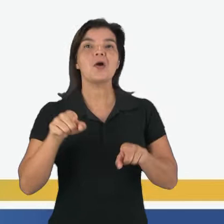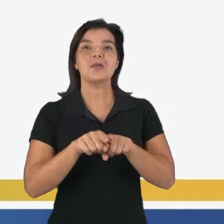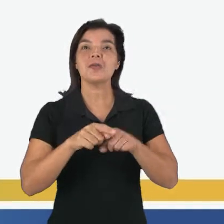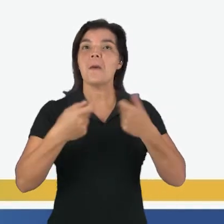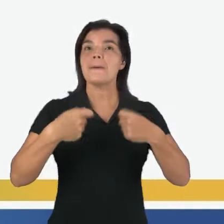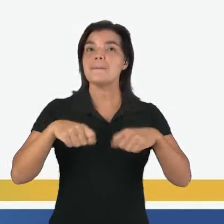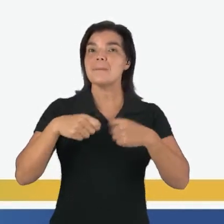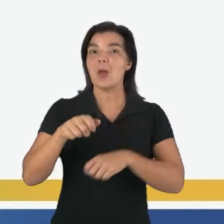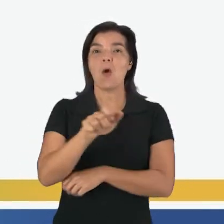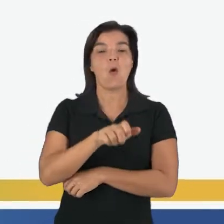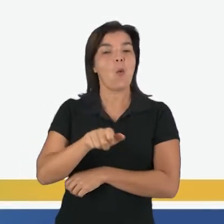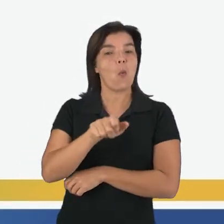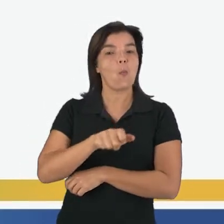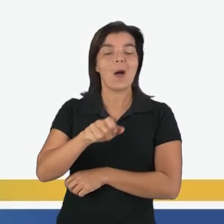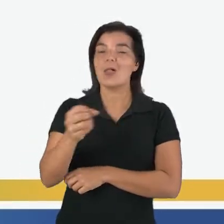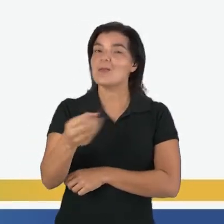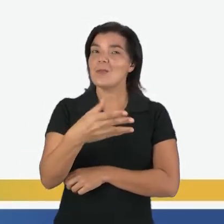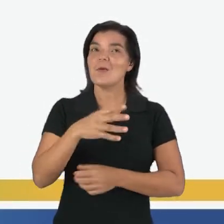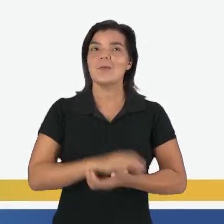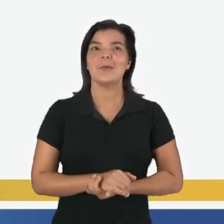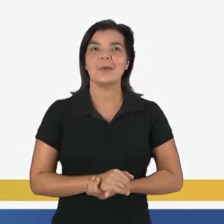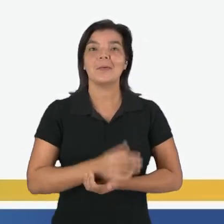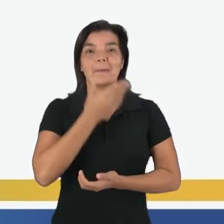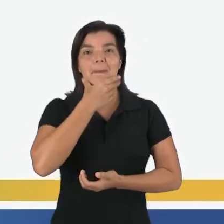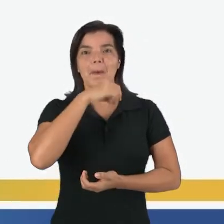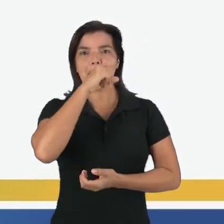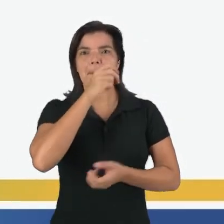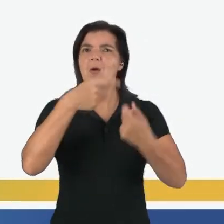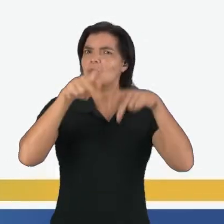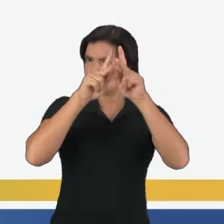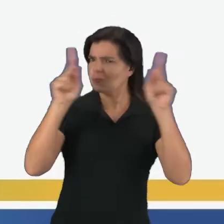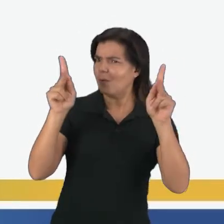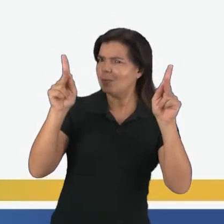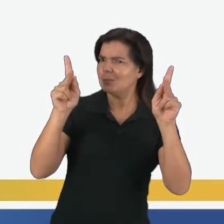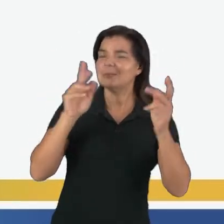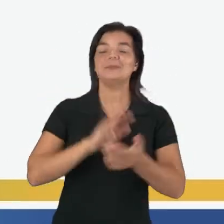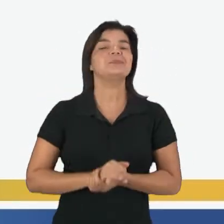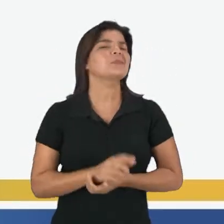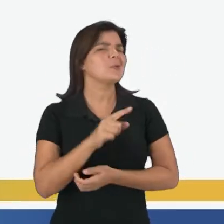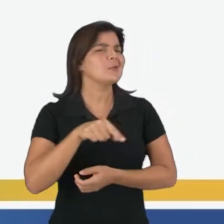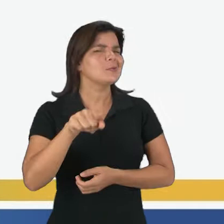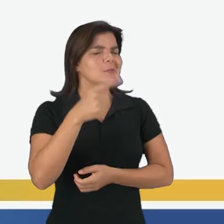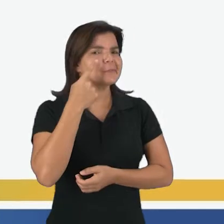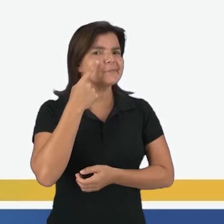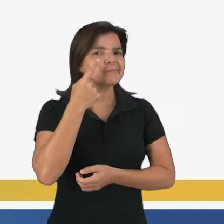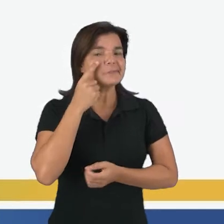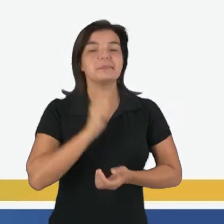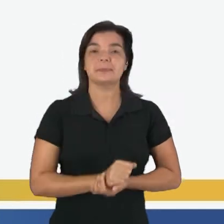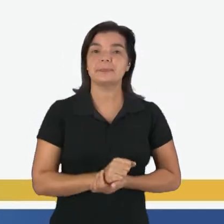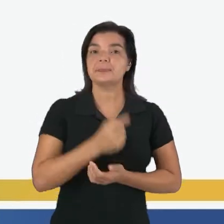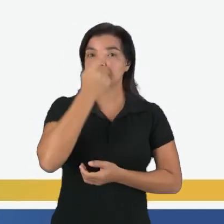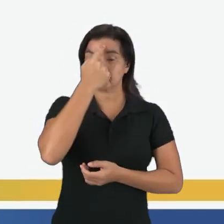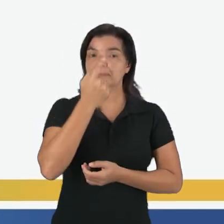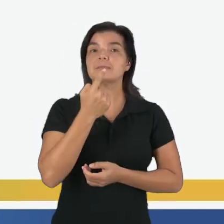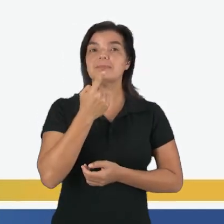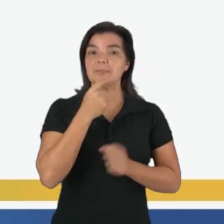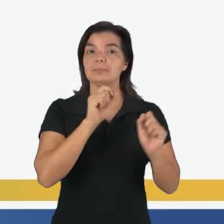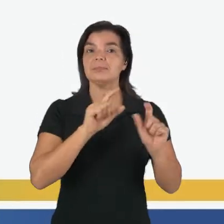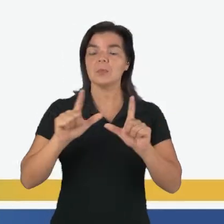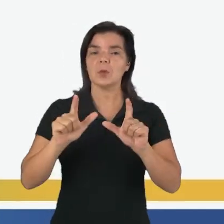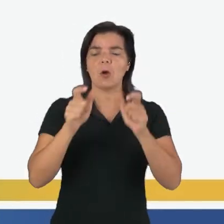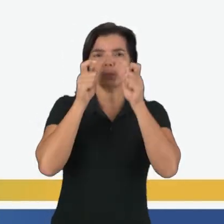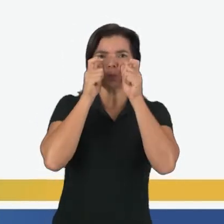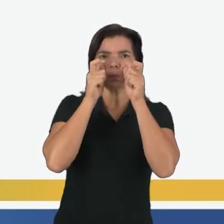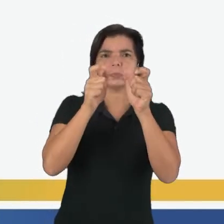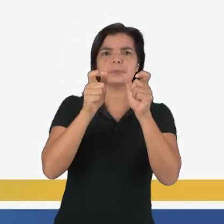eu preciso de um mouse novo. E o pai sugeriu, shopping? O que vocês observam nessa imagem que chama